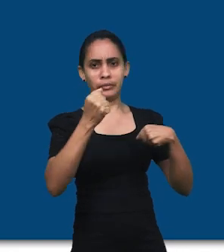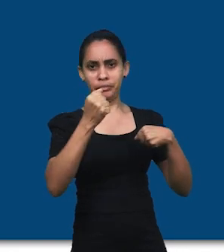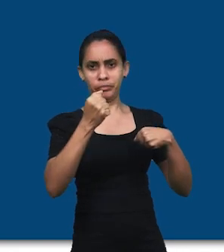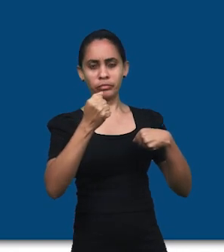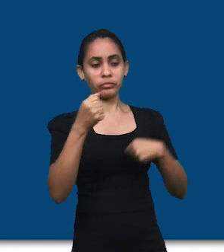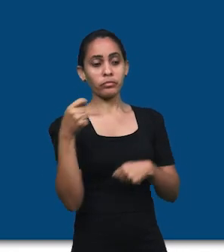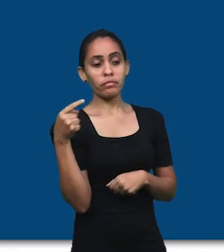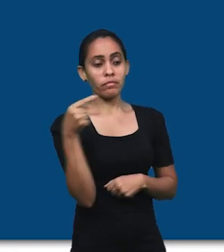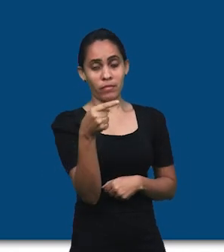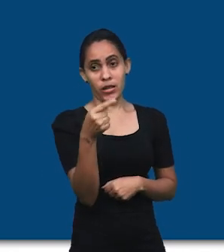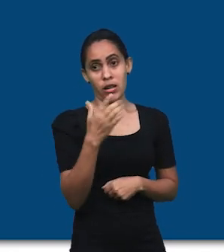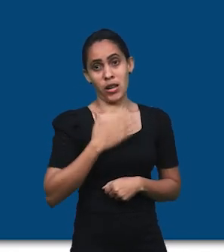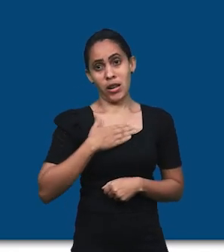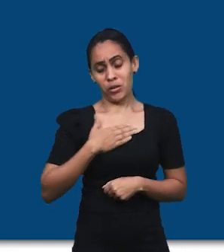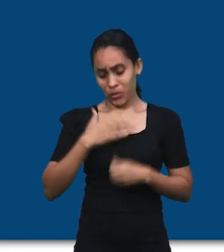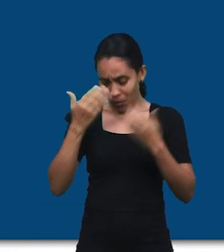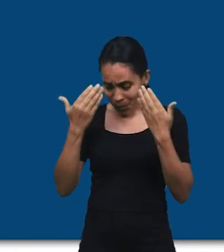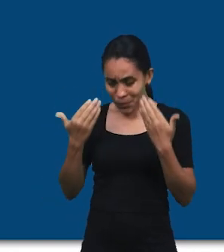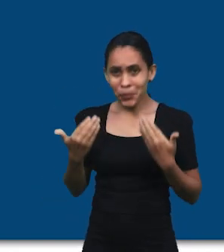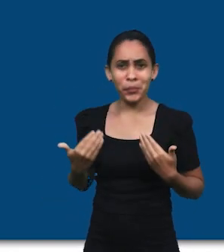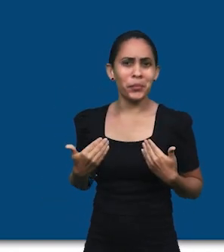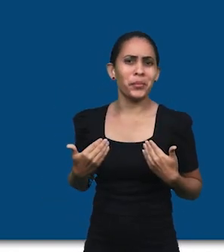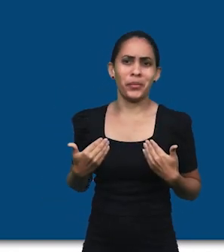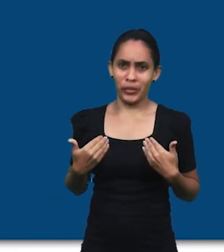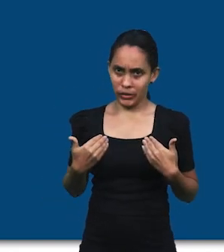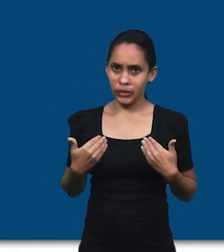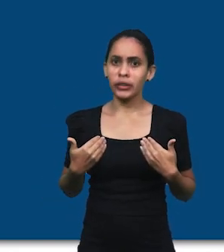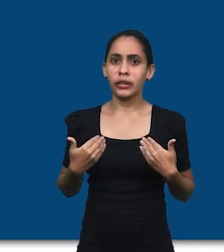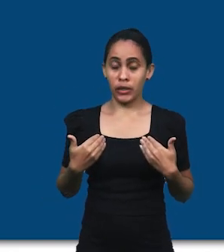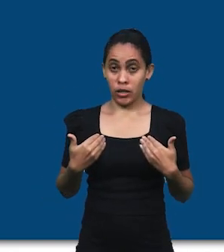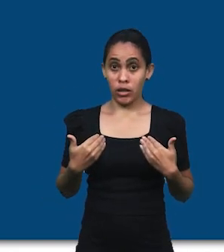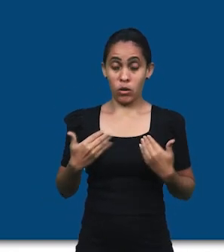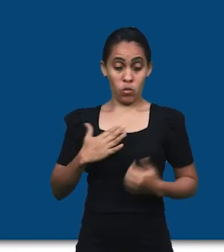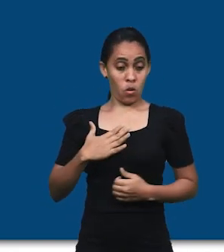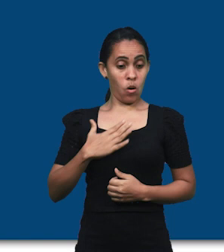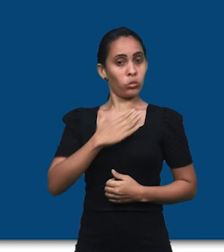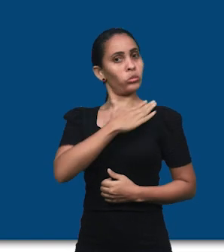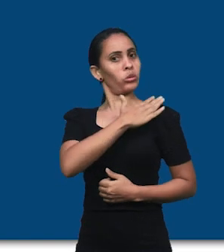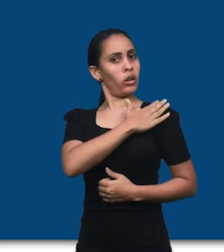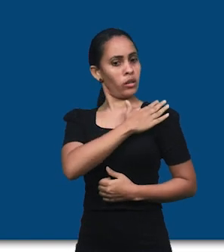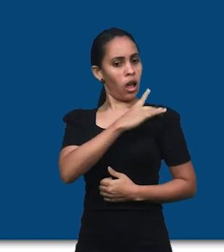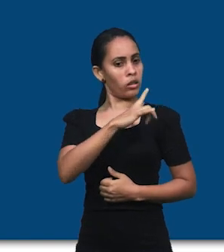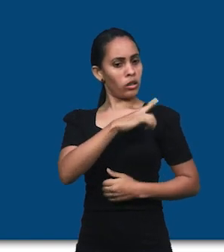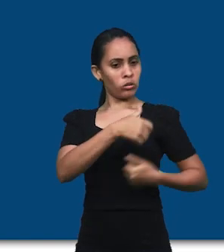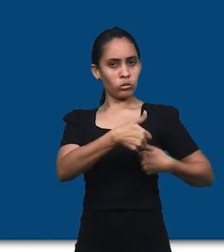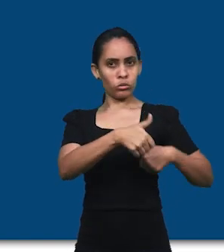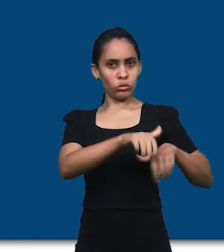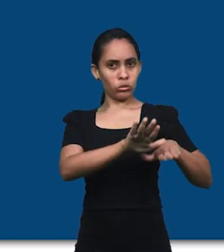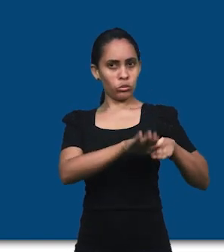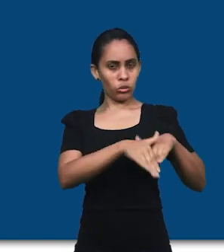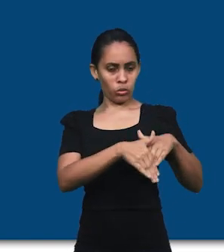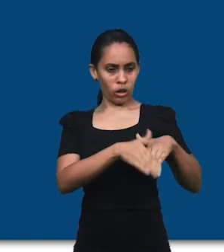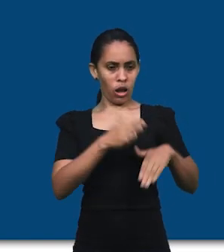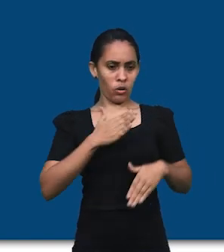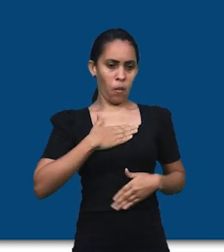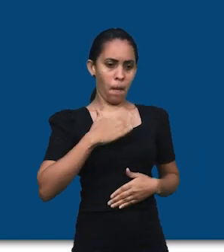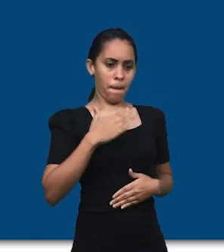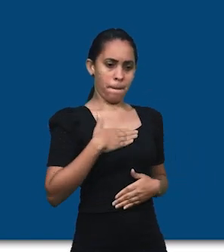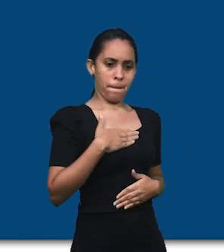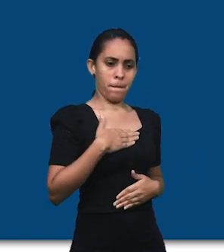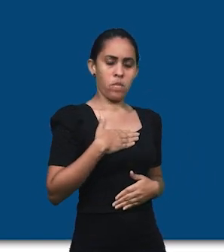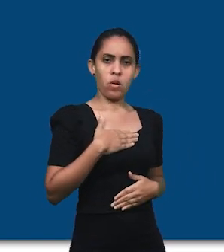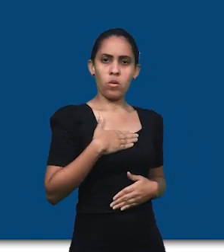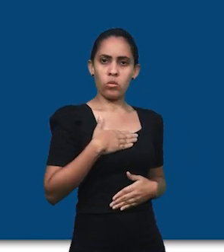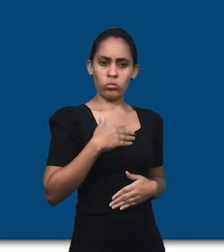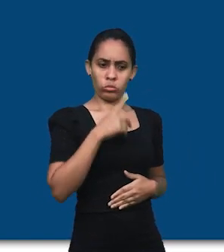sarará. Porque também eu sou homem sujeito à autoridade, e tenho os soldados sob o